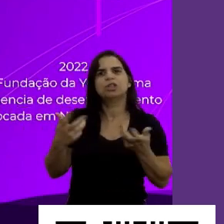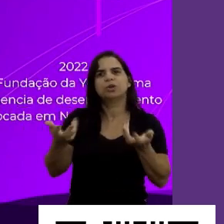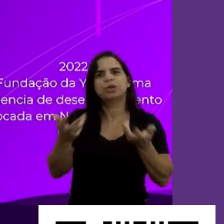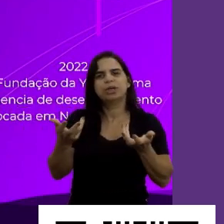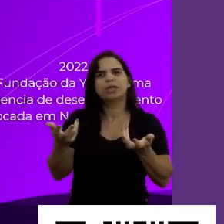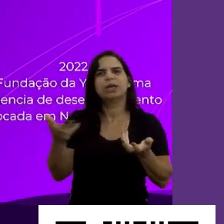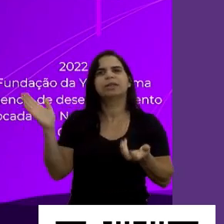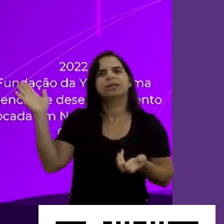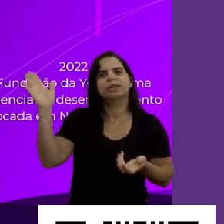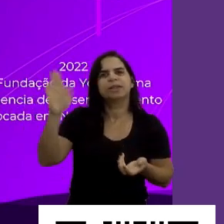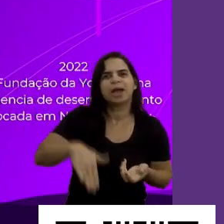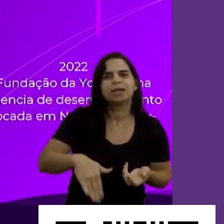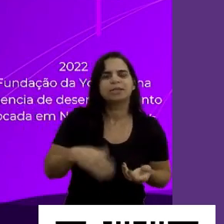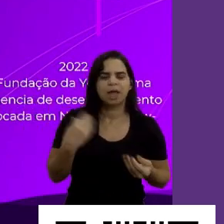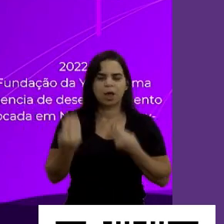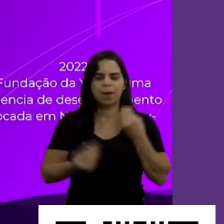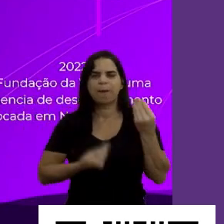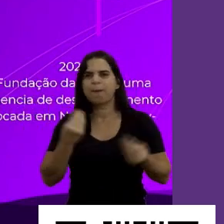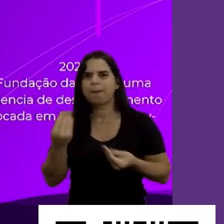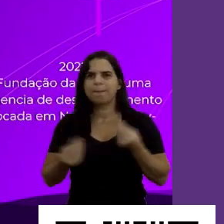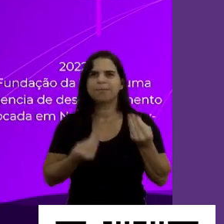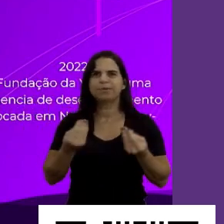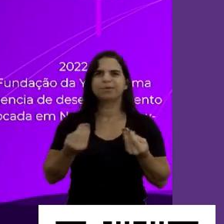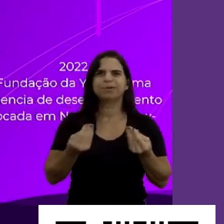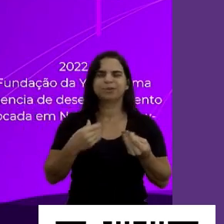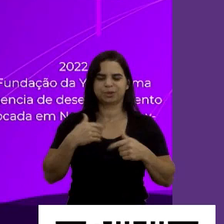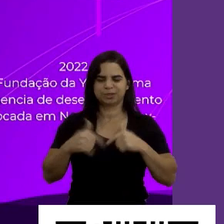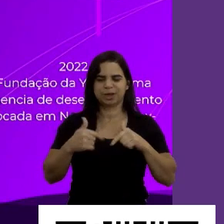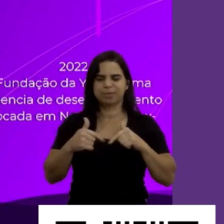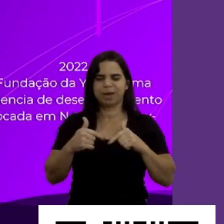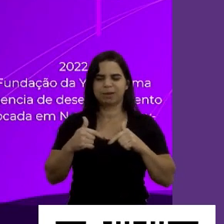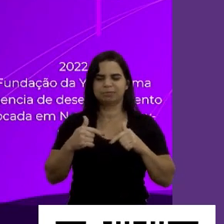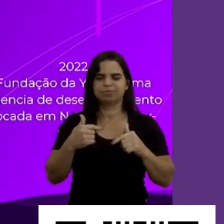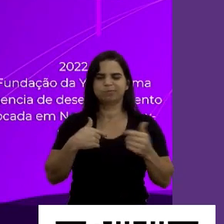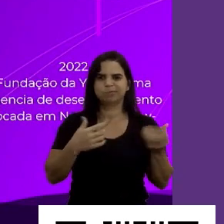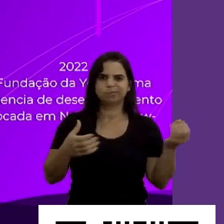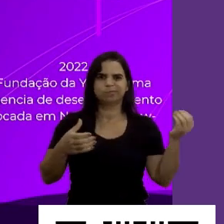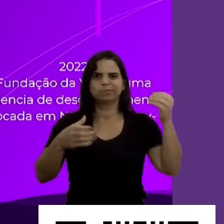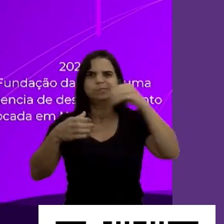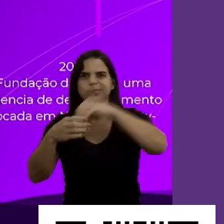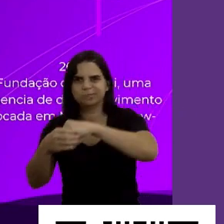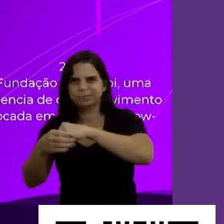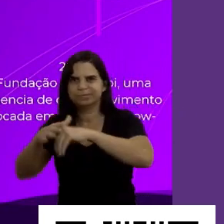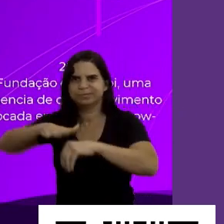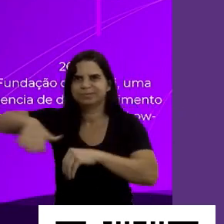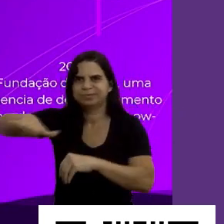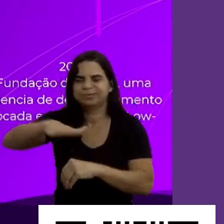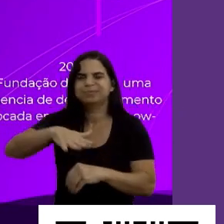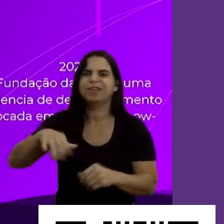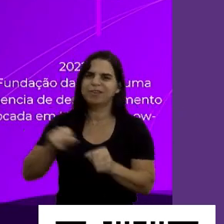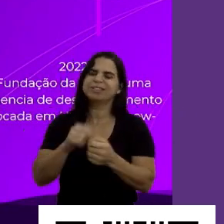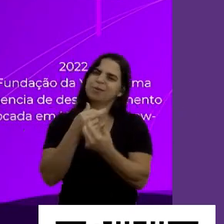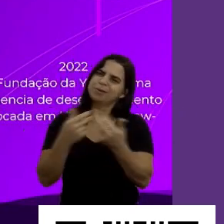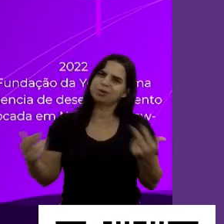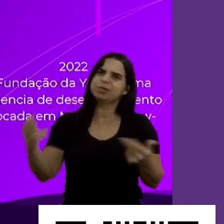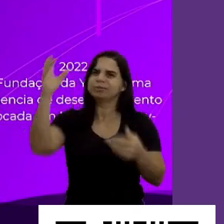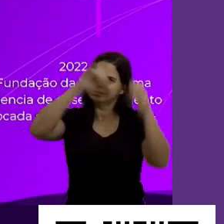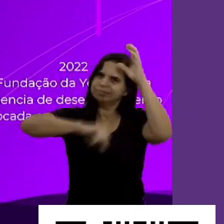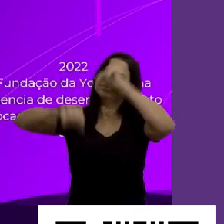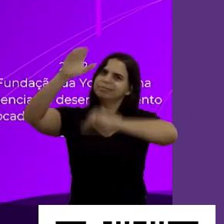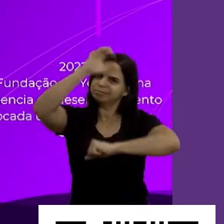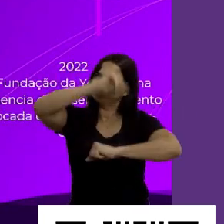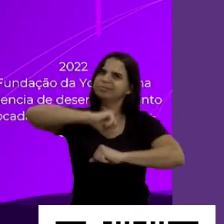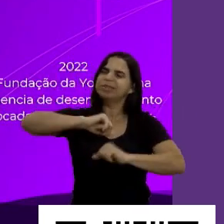a nossa pegada até que para dentro desse mercado a gente fez algumas coisas aprendemos muito e